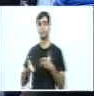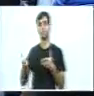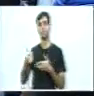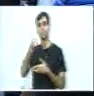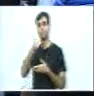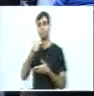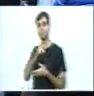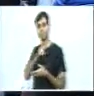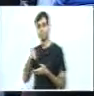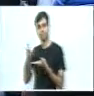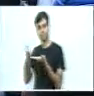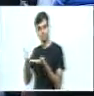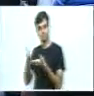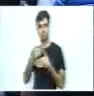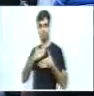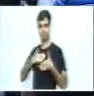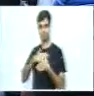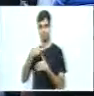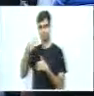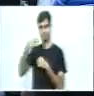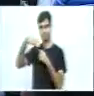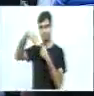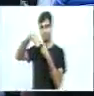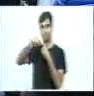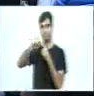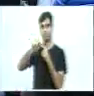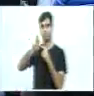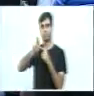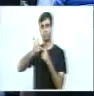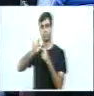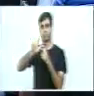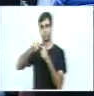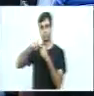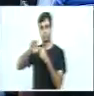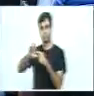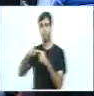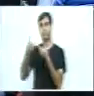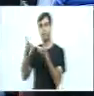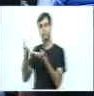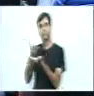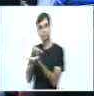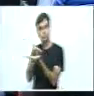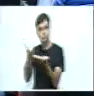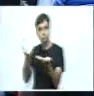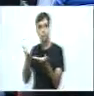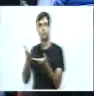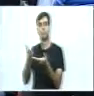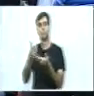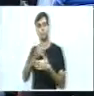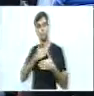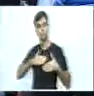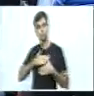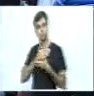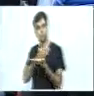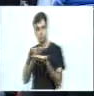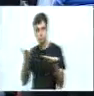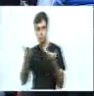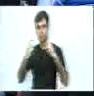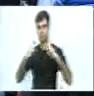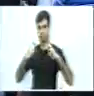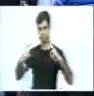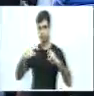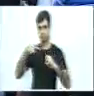Excelentíssima senhora presidente e vereadora Marilange Pinto Coelho, pessoa na qual eu cumprimento todos os vereadores da mesa e do